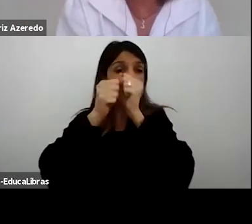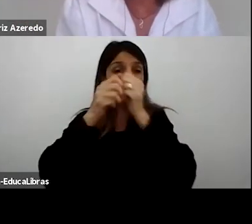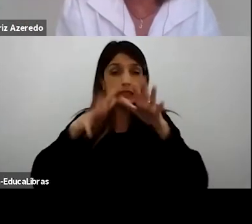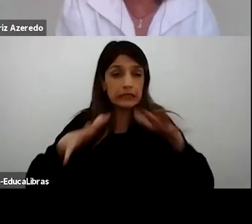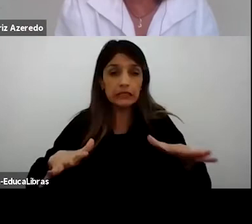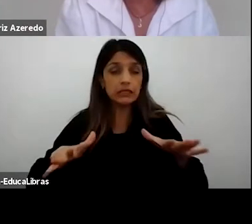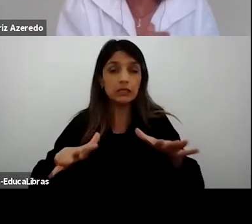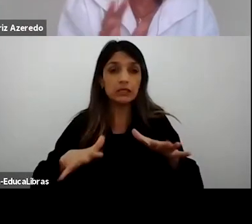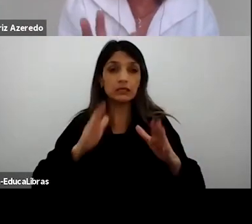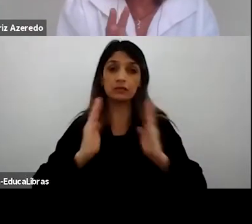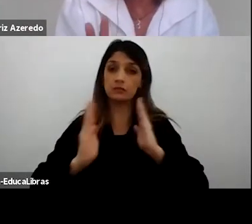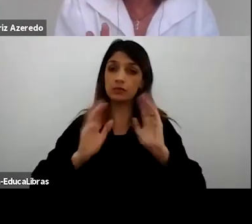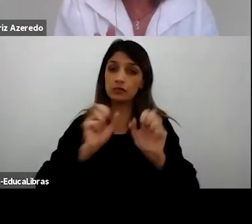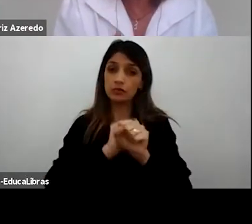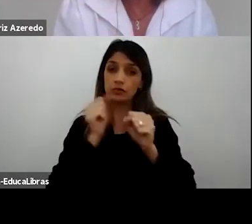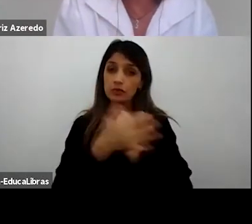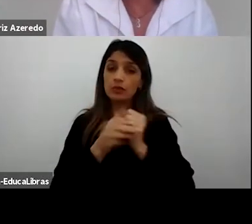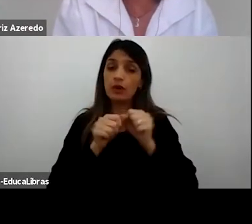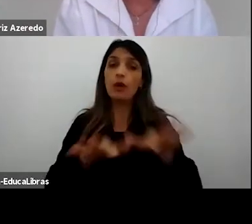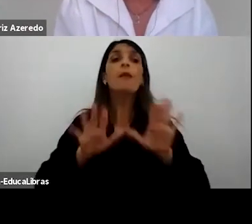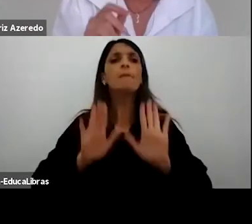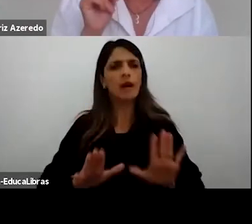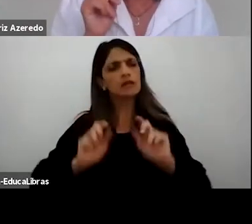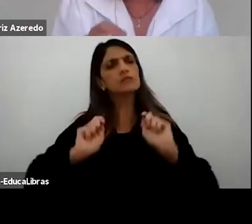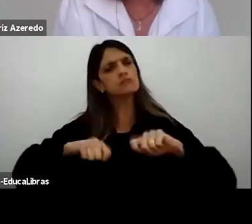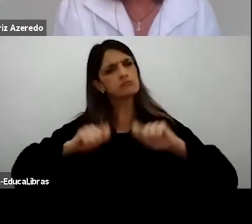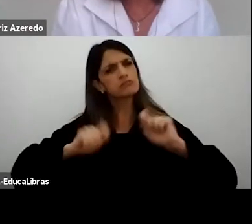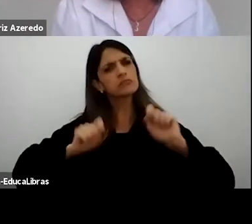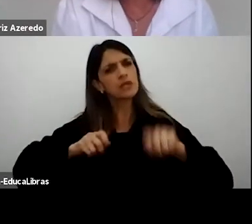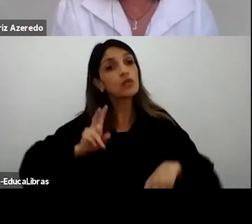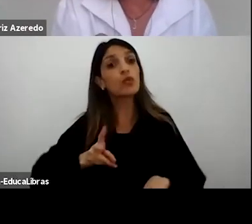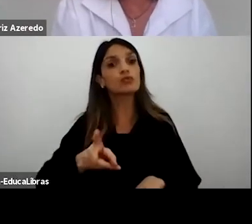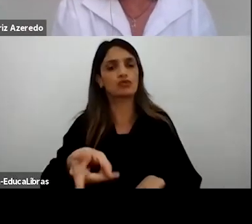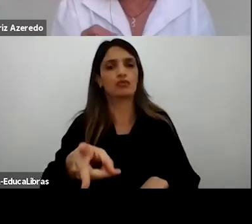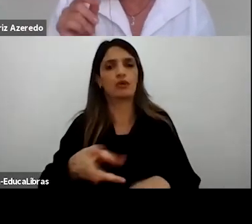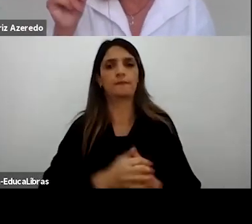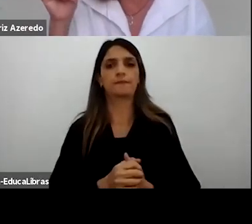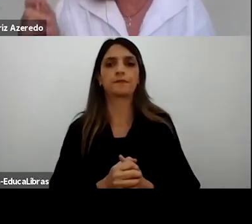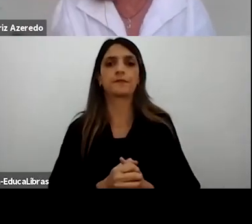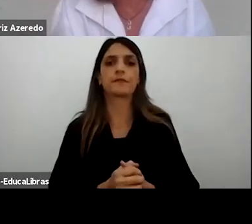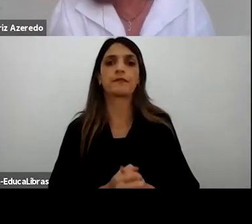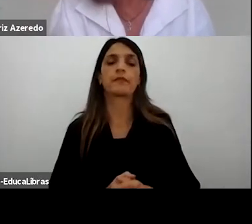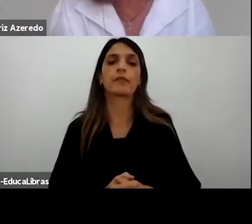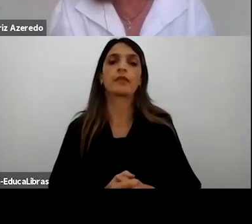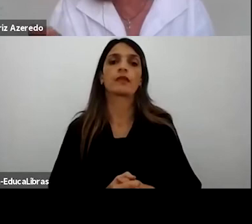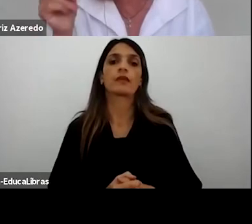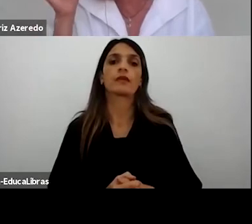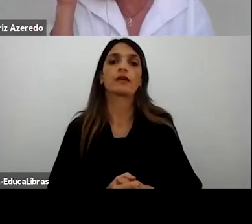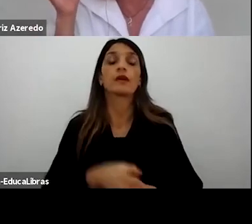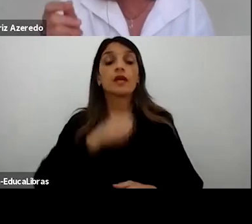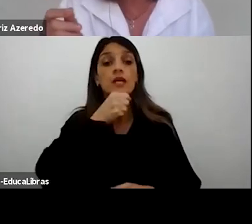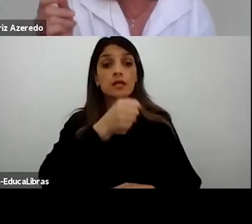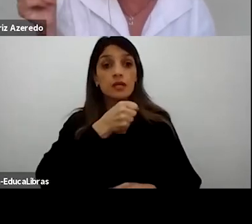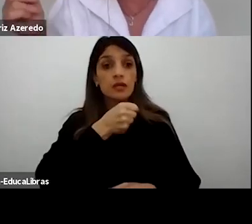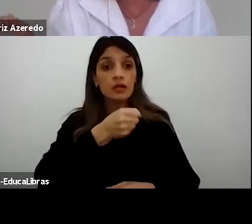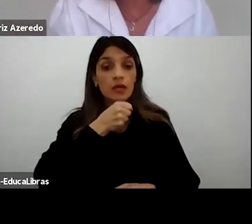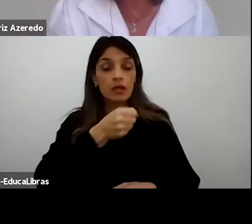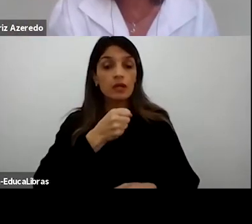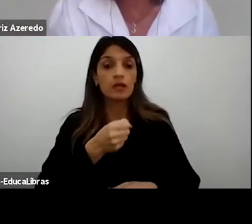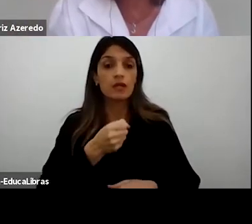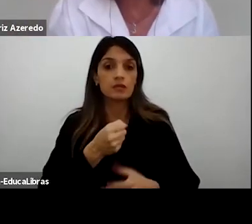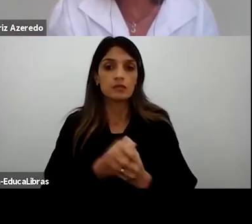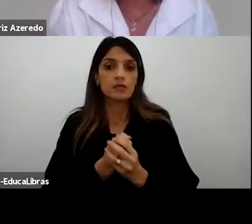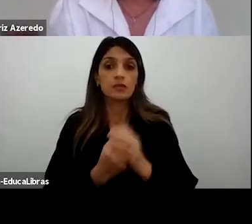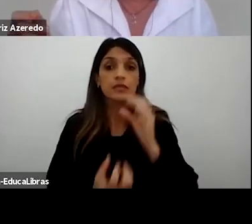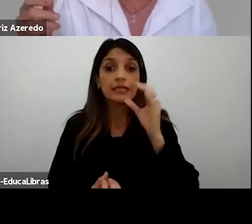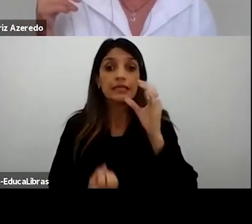uma possibilidade concreta de continuidade. Eu queria chamar a atenção também, quer dizer, no jornalismo, quando se cria o